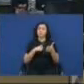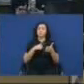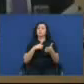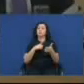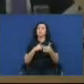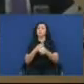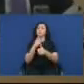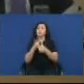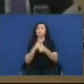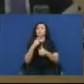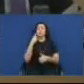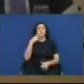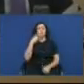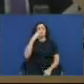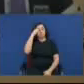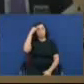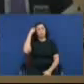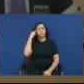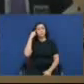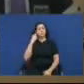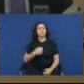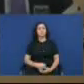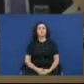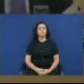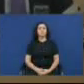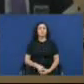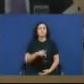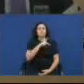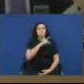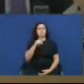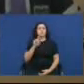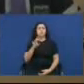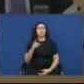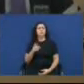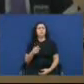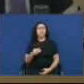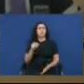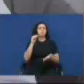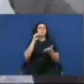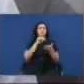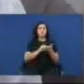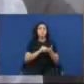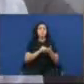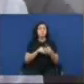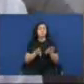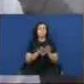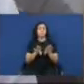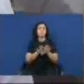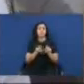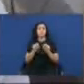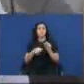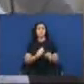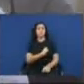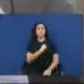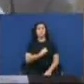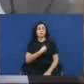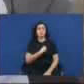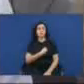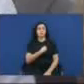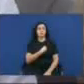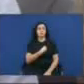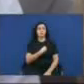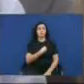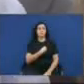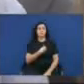de ordem do vereador Júlio. Senhor presidente, eu só gostaria de fazer registro da presidente da Associação